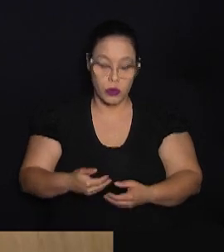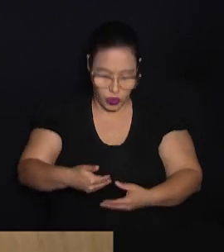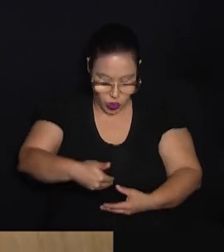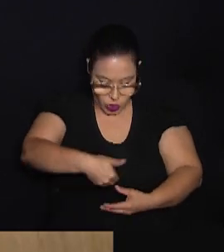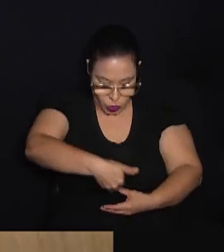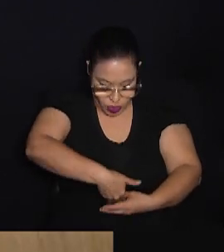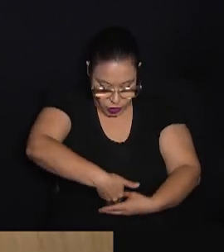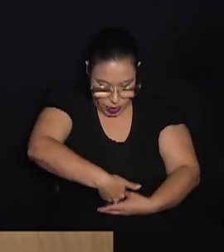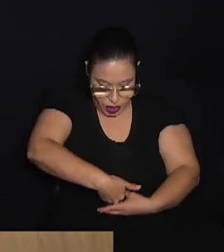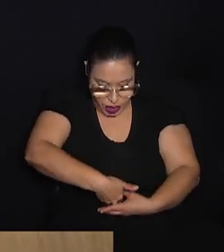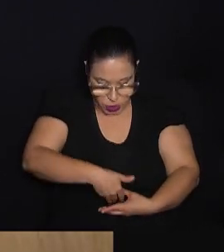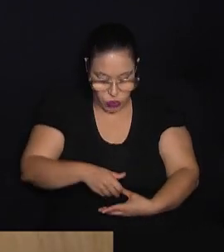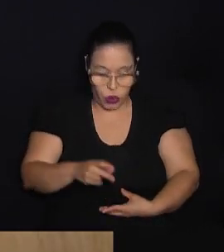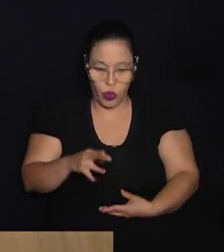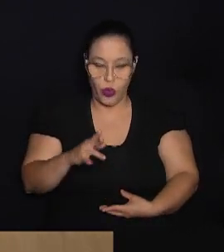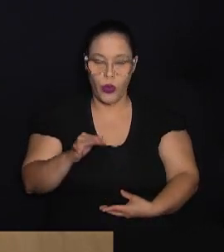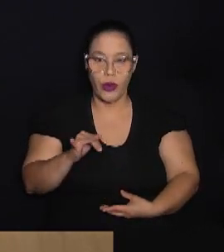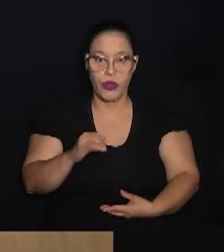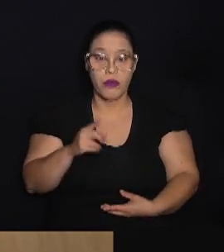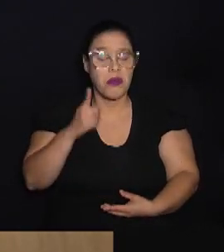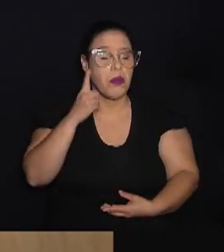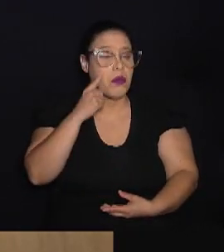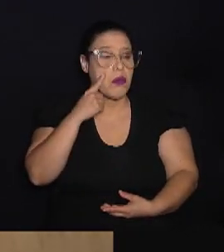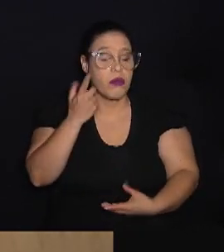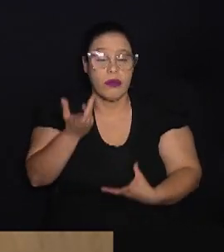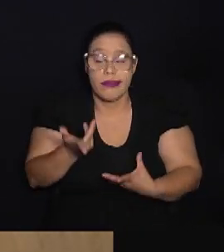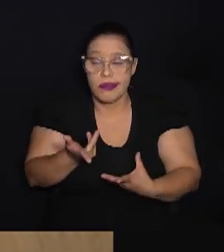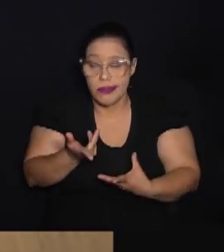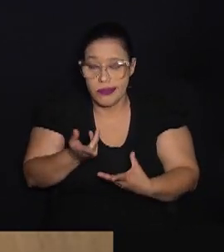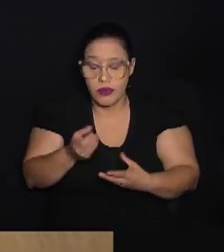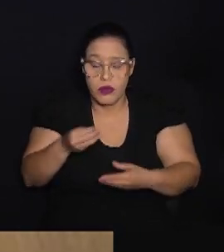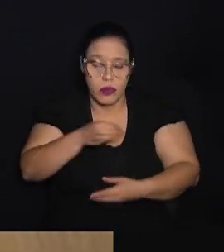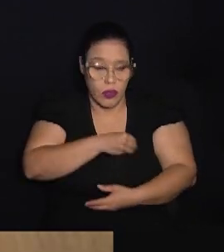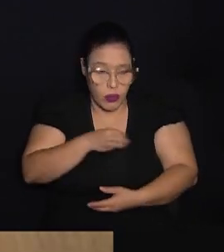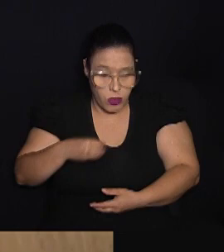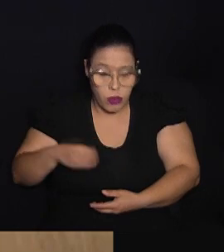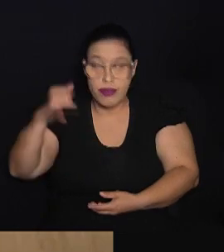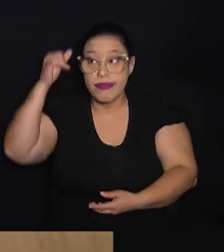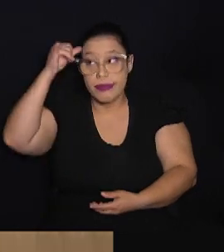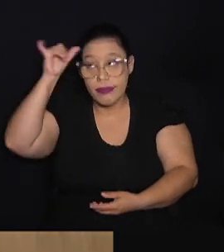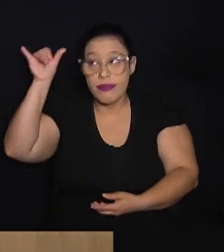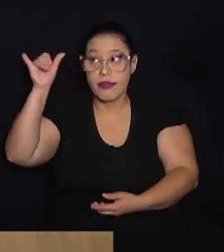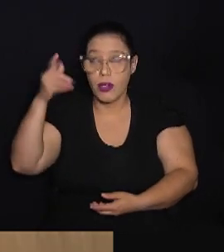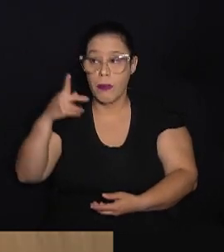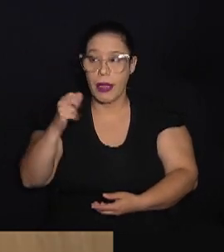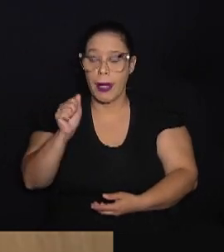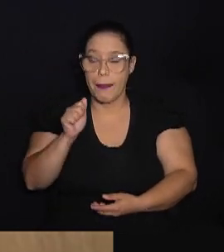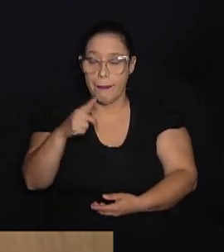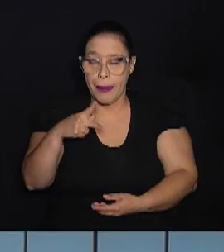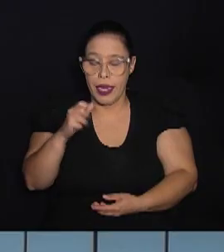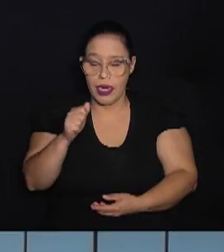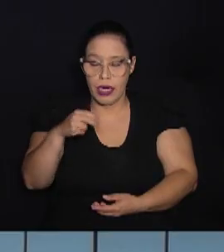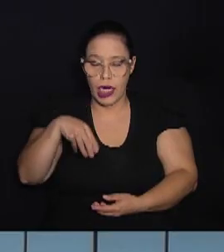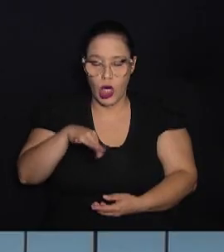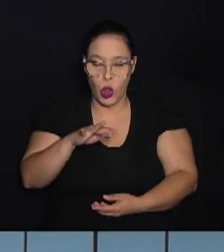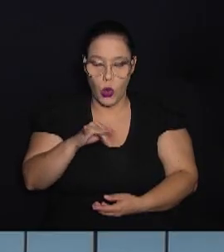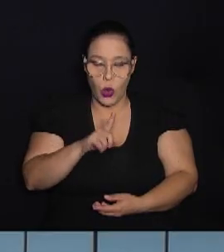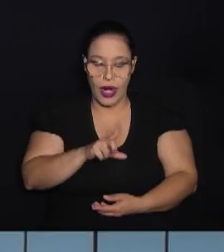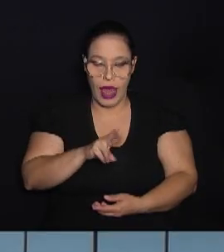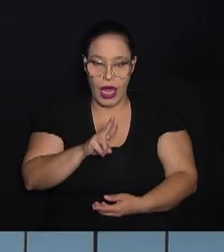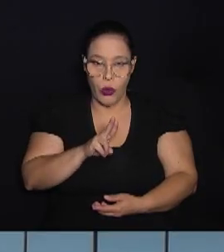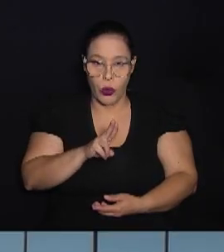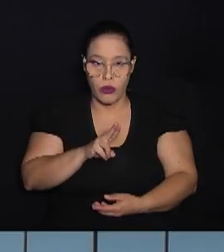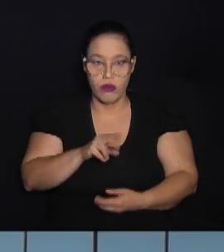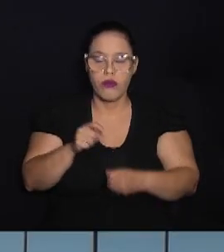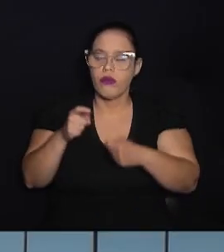dentro do útero e não é capaz de ser detectado pelo exame preventivo que a gente chama Papa Nicolau. Doutora,